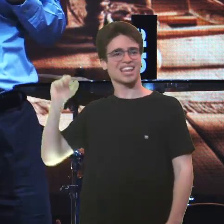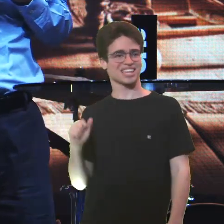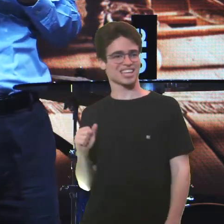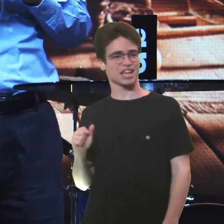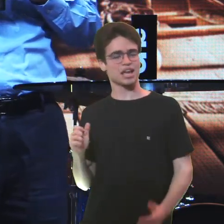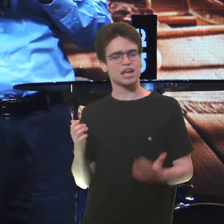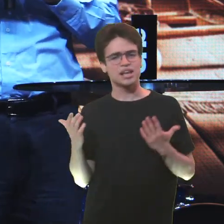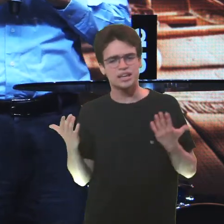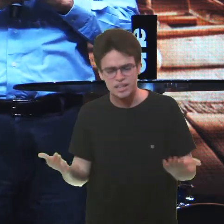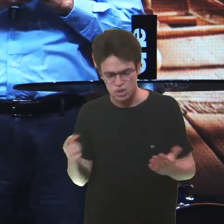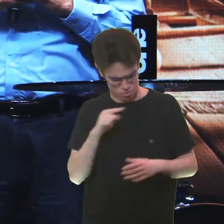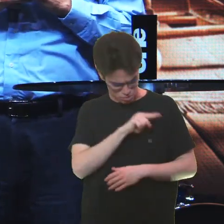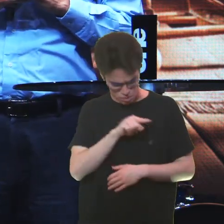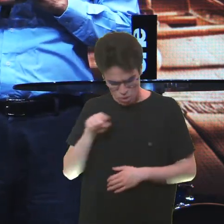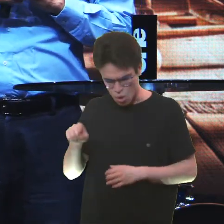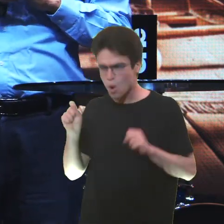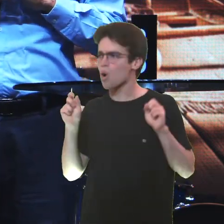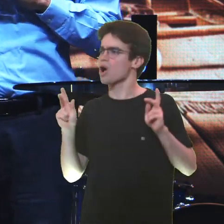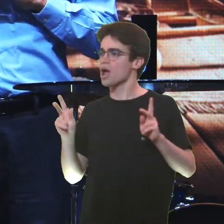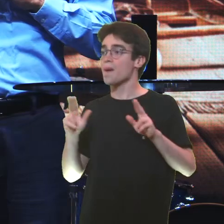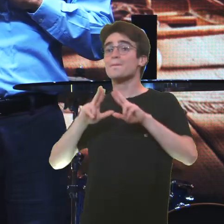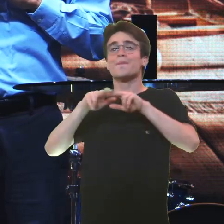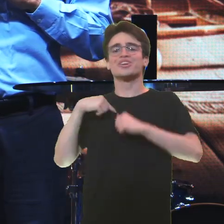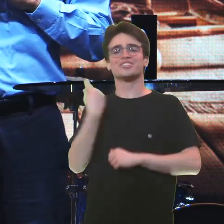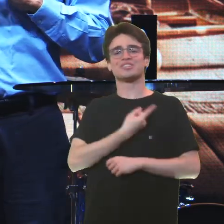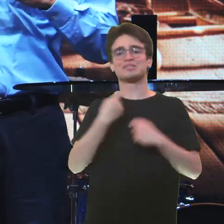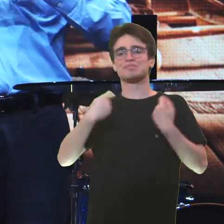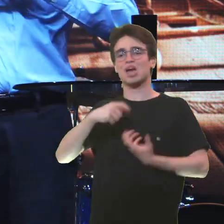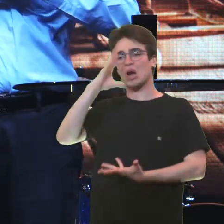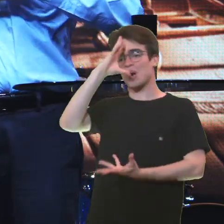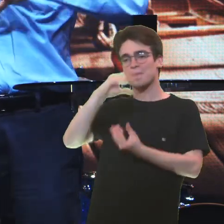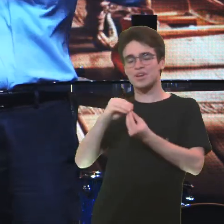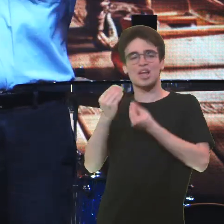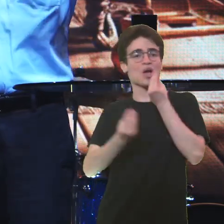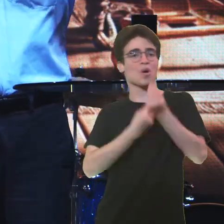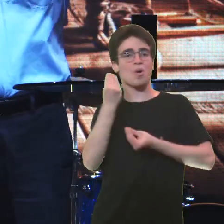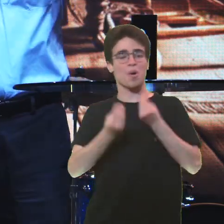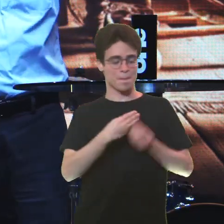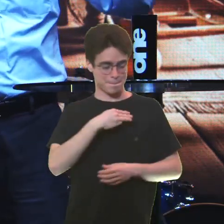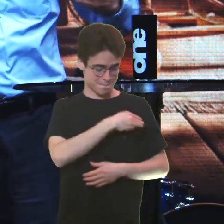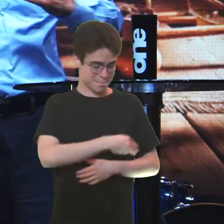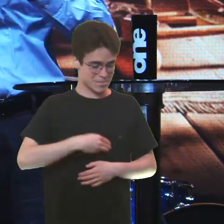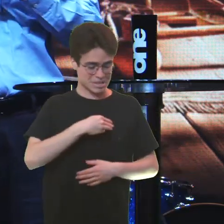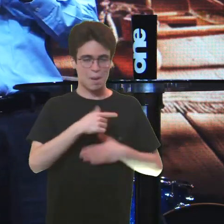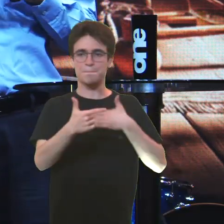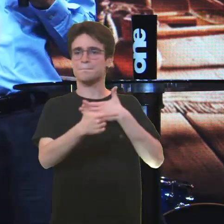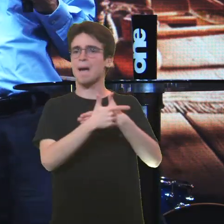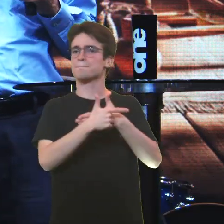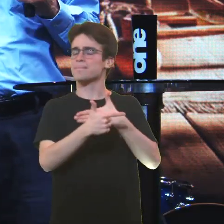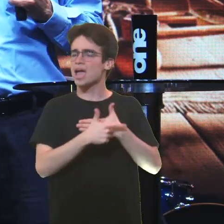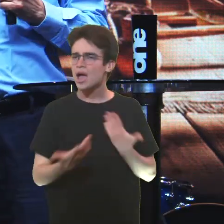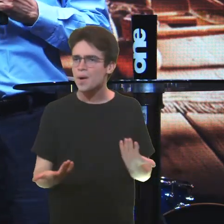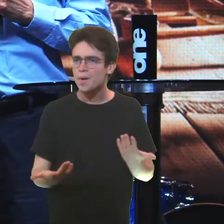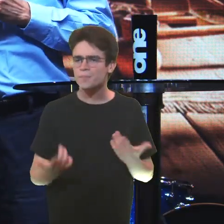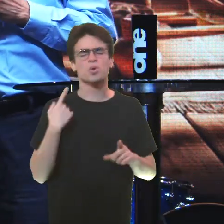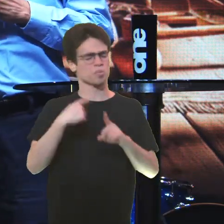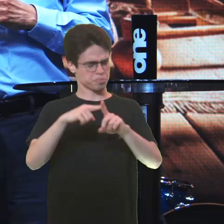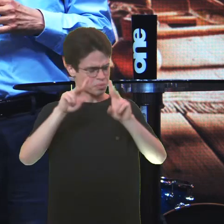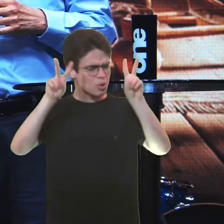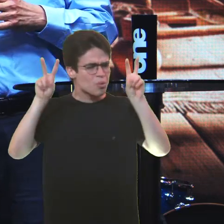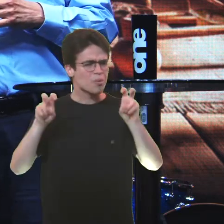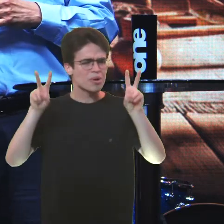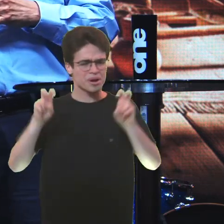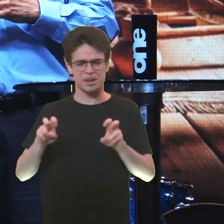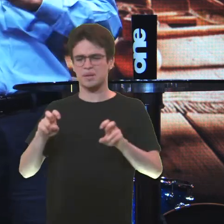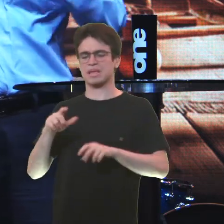deve misión. nos animar para compreender esse aspecto da missão. Porque cuando hablamos de obra misionera, Porque quando falamos de obra